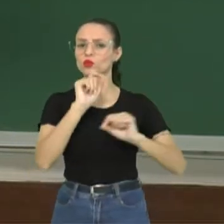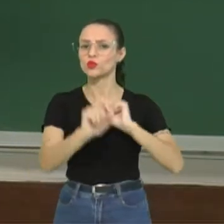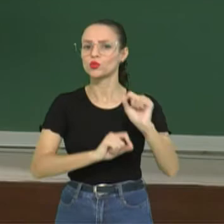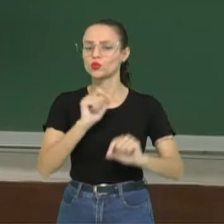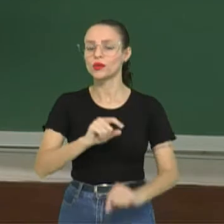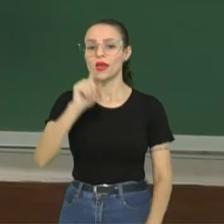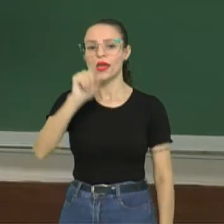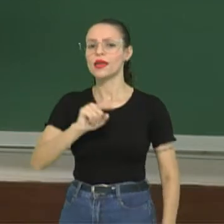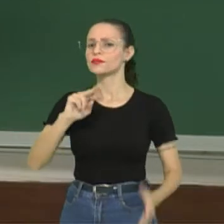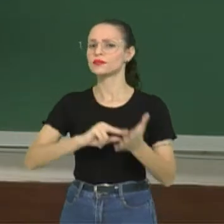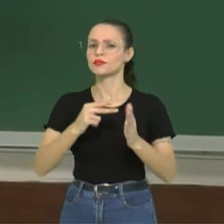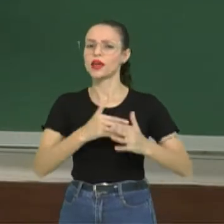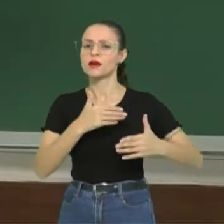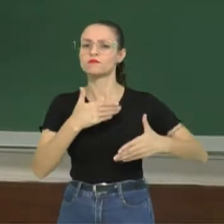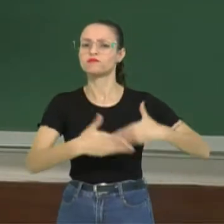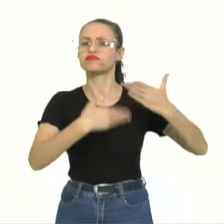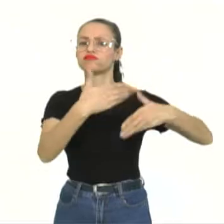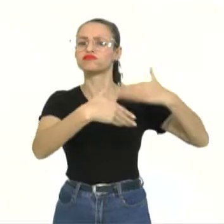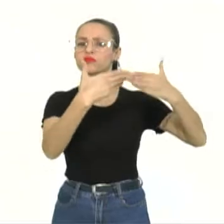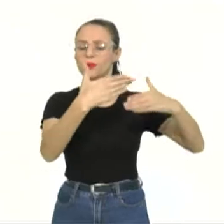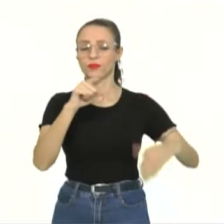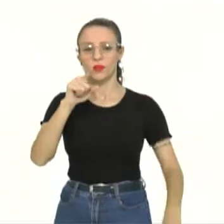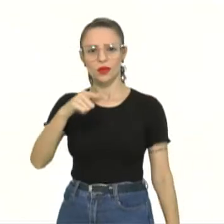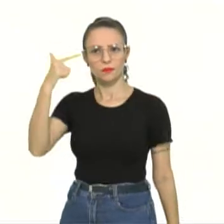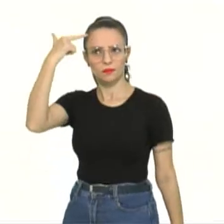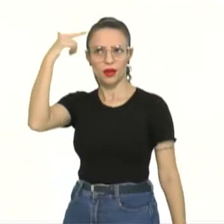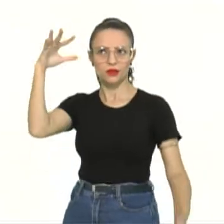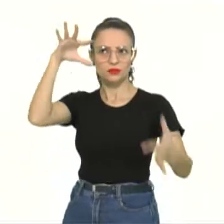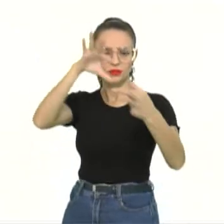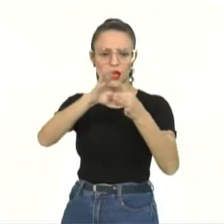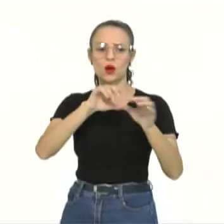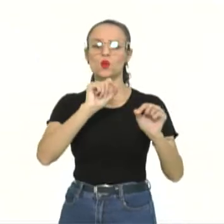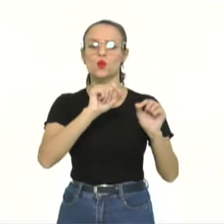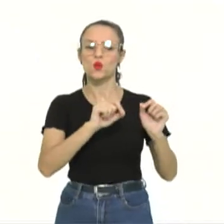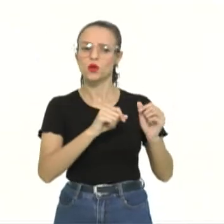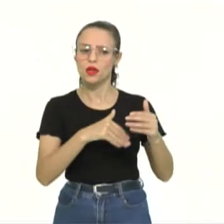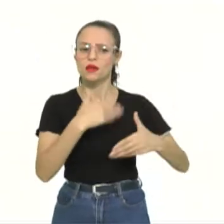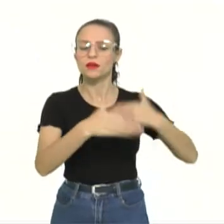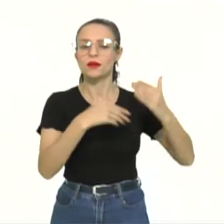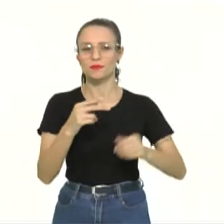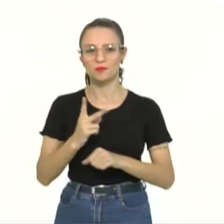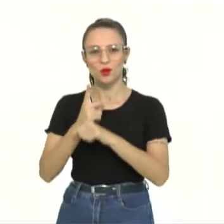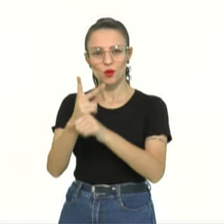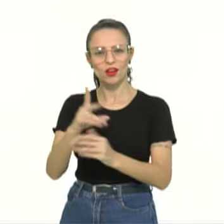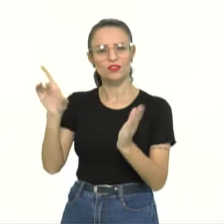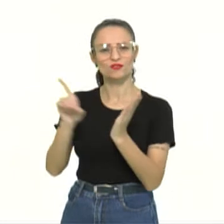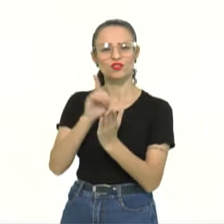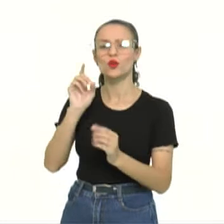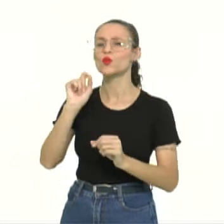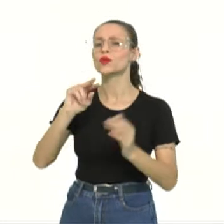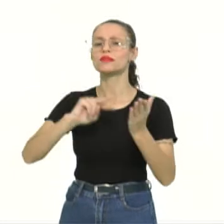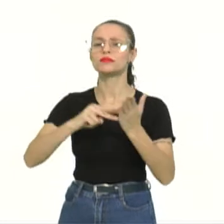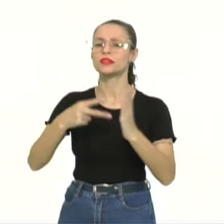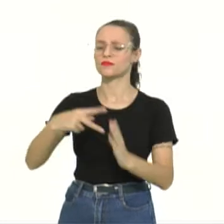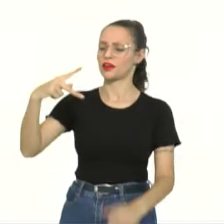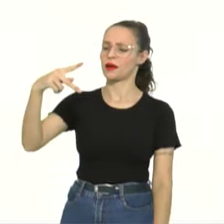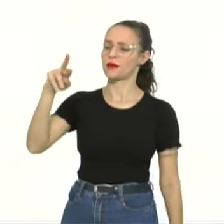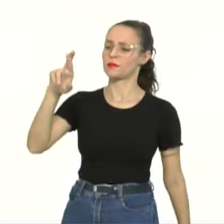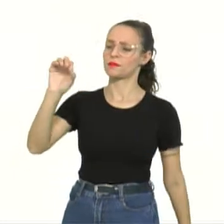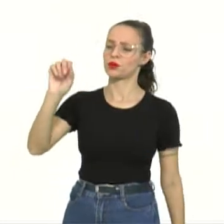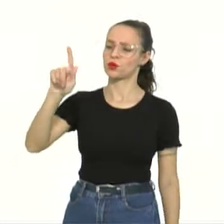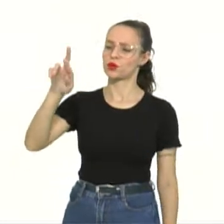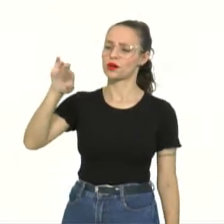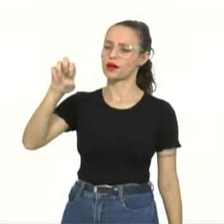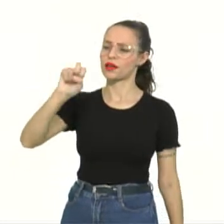daí o progresso E se a gente pensar nessa ideia se a gente procurar no dicionário o que significa Progresso a